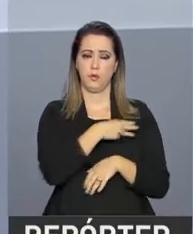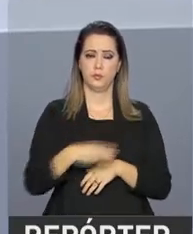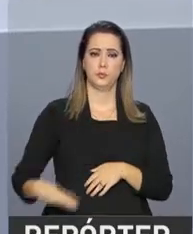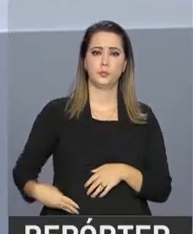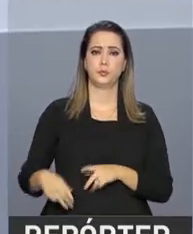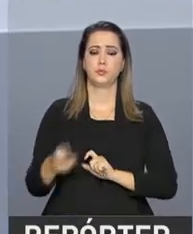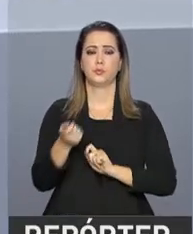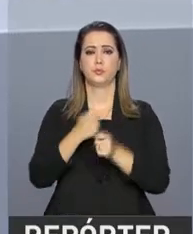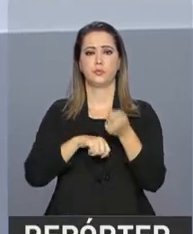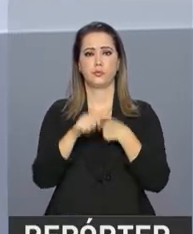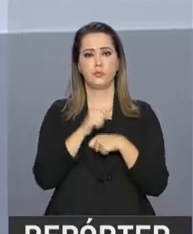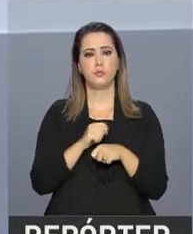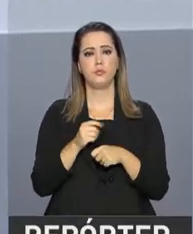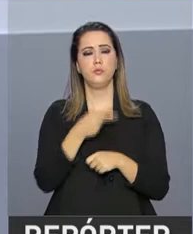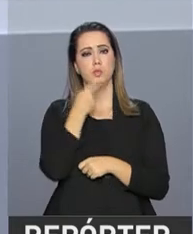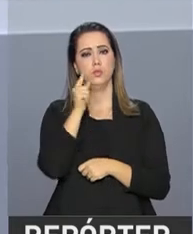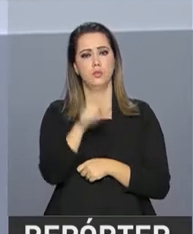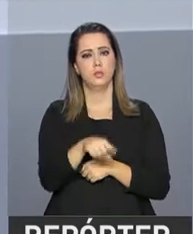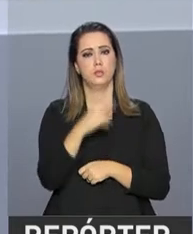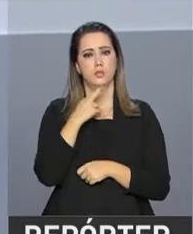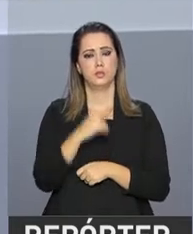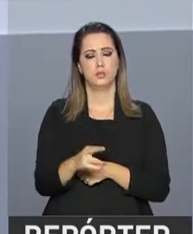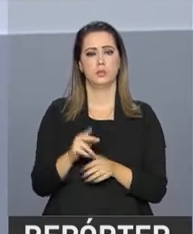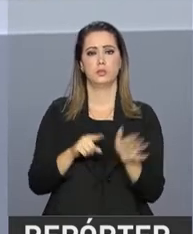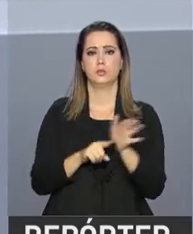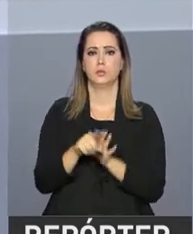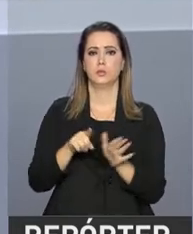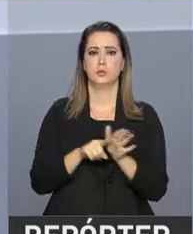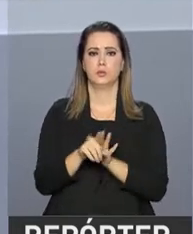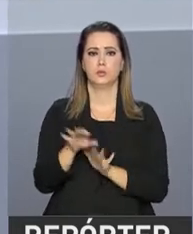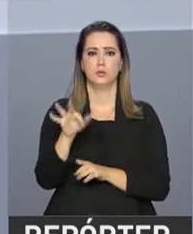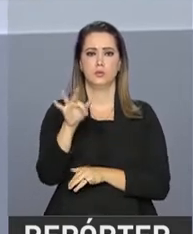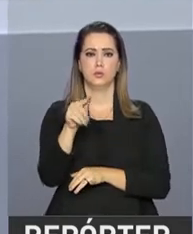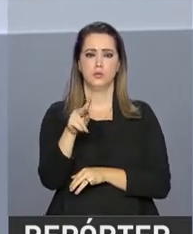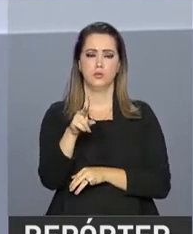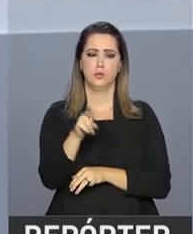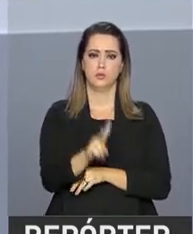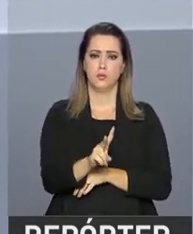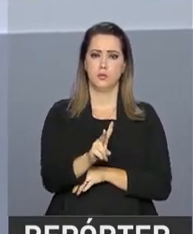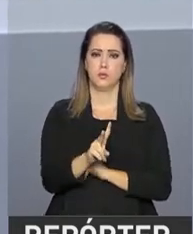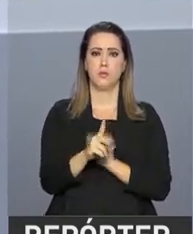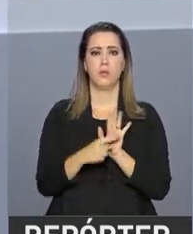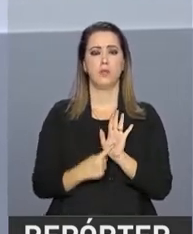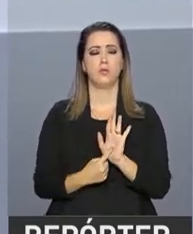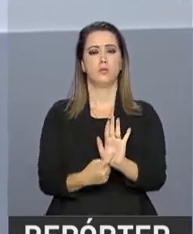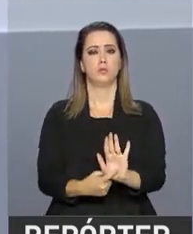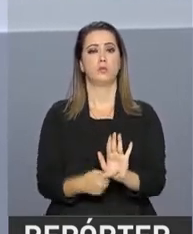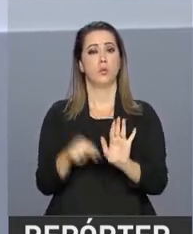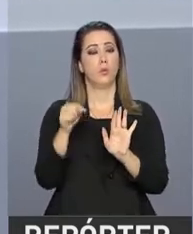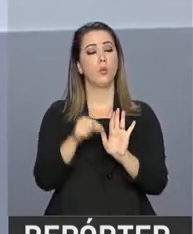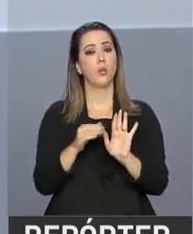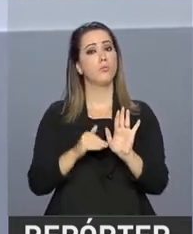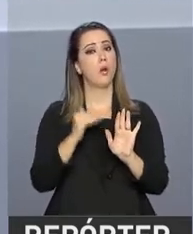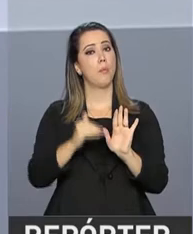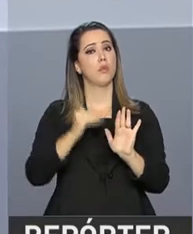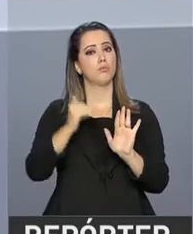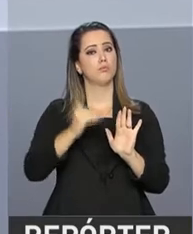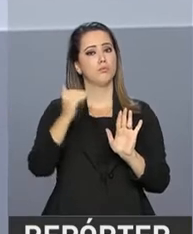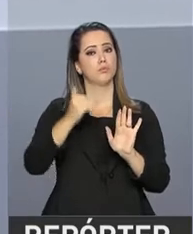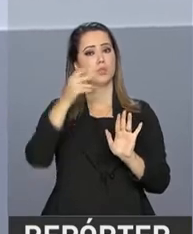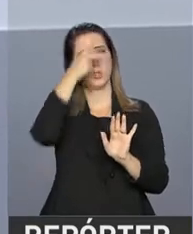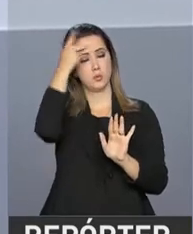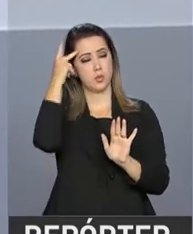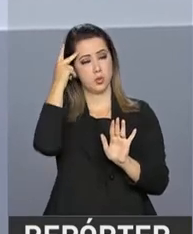da Fazenda, Henrique Meirelles, comentou o resultado de uma pesquisa realizada pela Fundação Getúlio Vargas, que aponta aumento na confiança